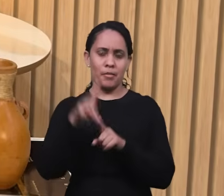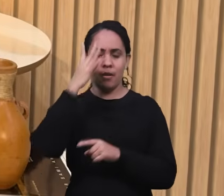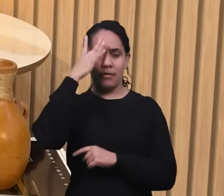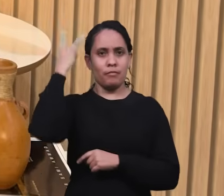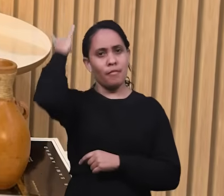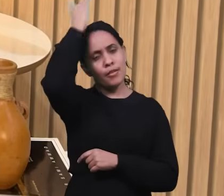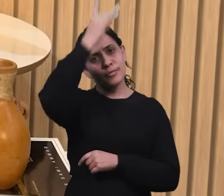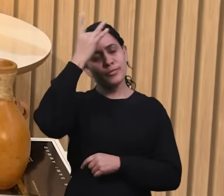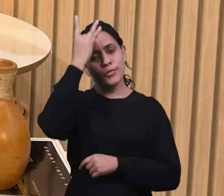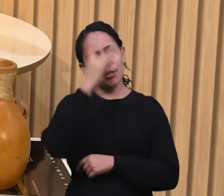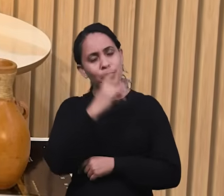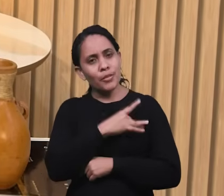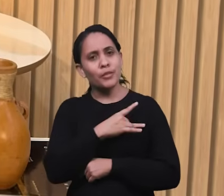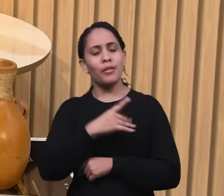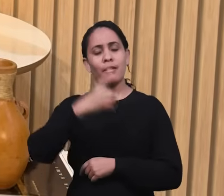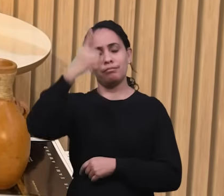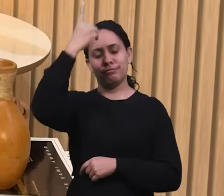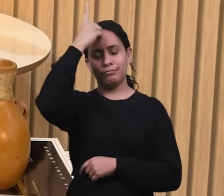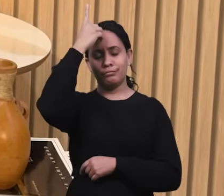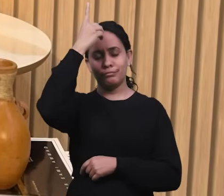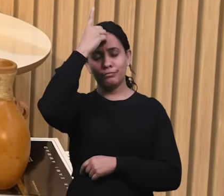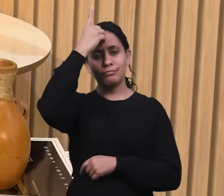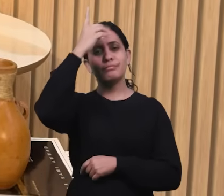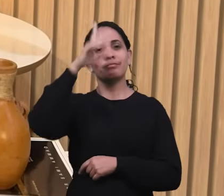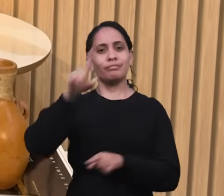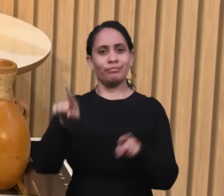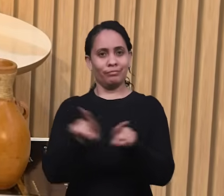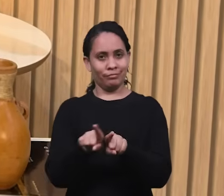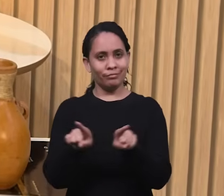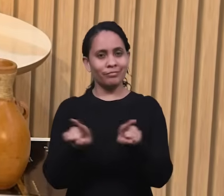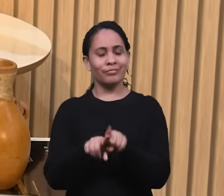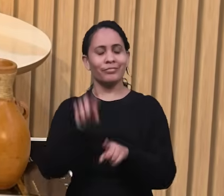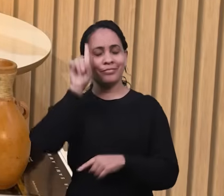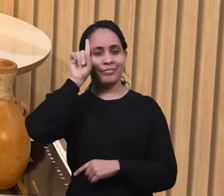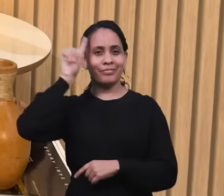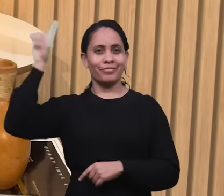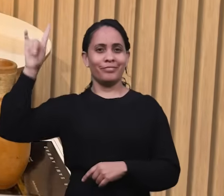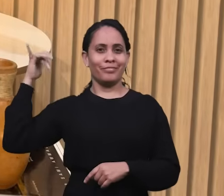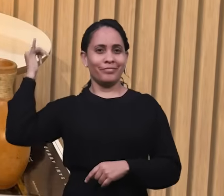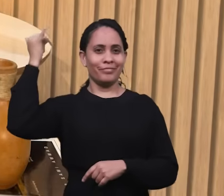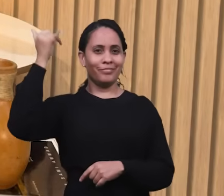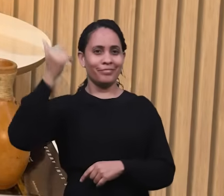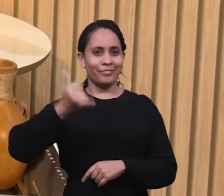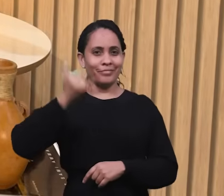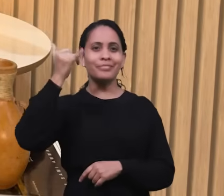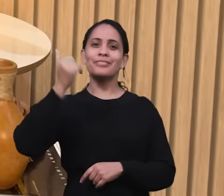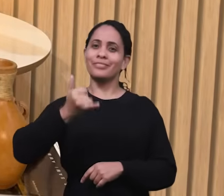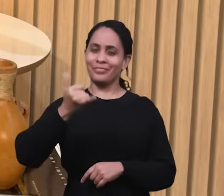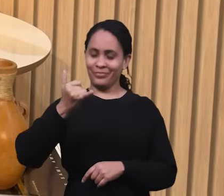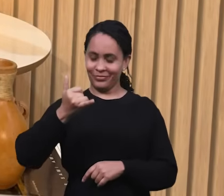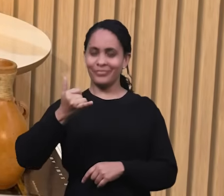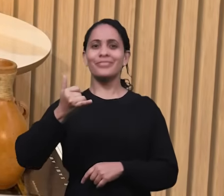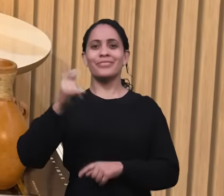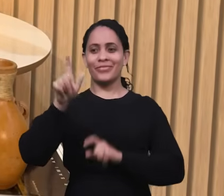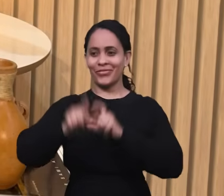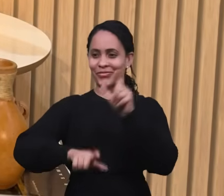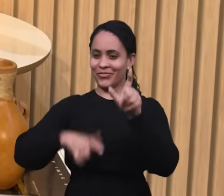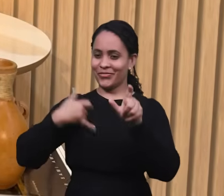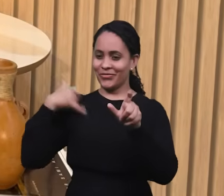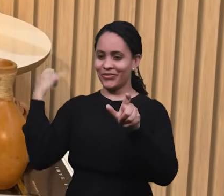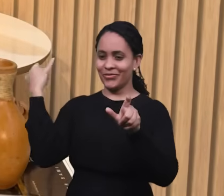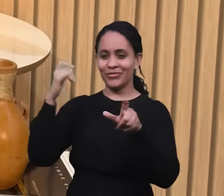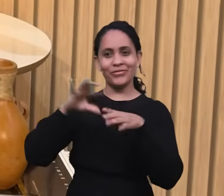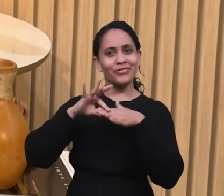Santo, de dons espirituais, ou seja, Deus falando com o homem e, mais que isso, dirigindo um